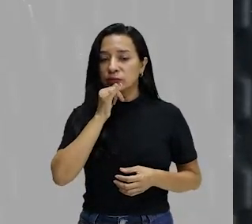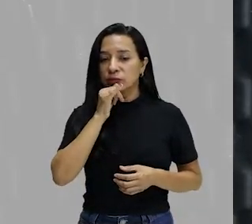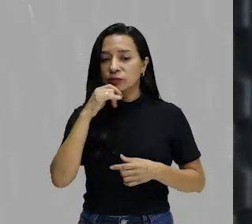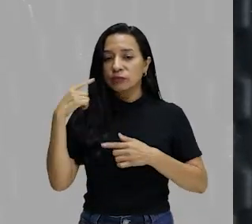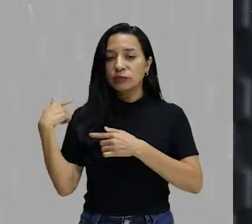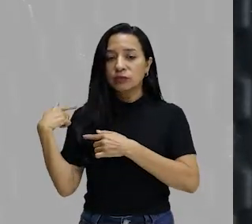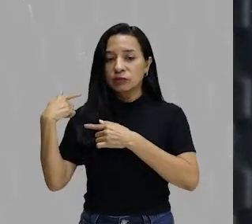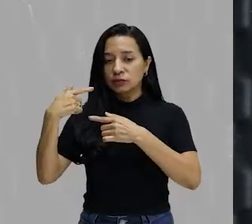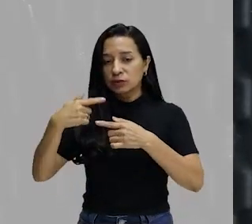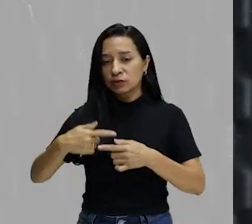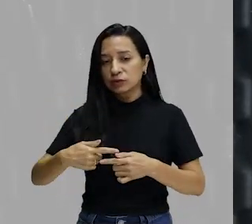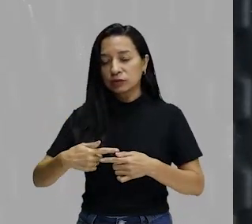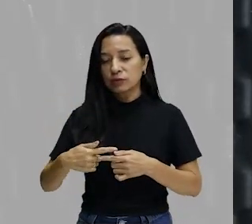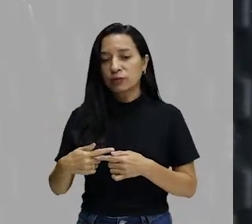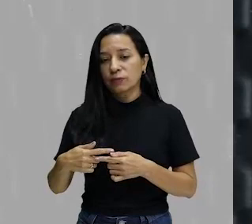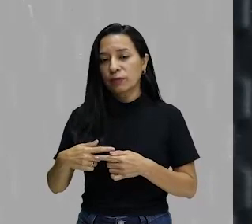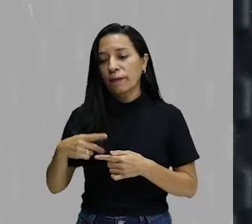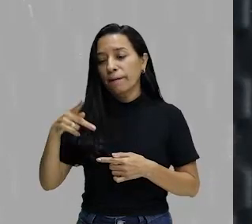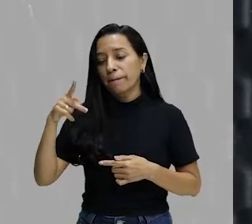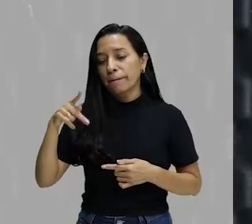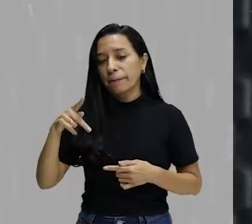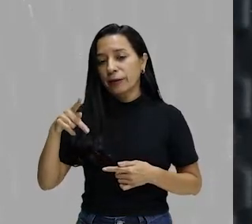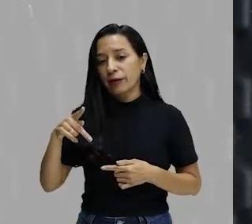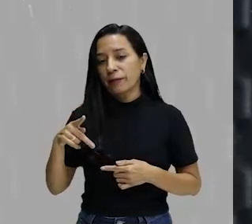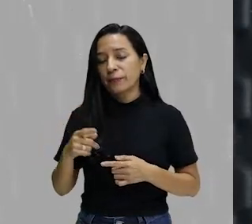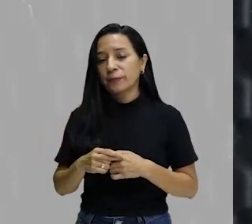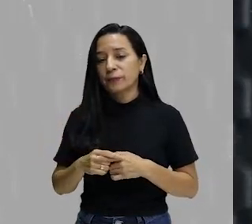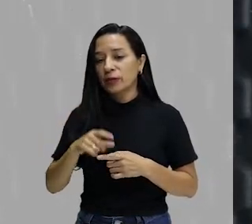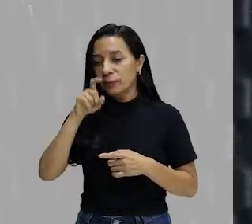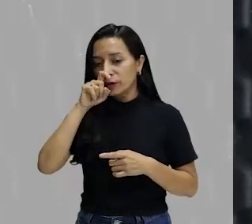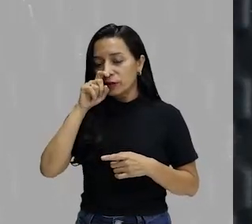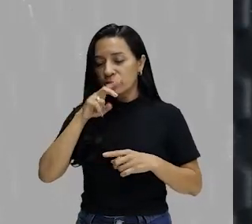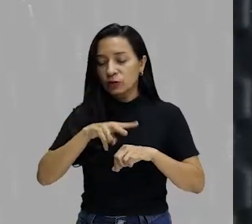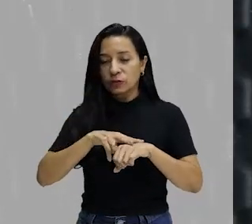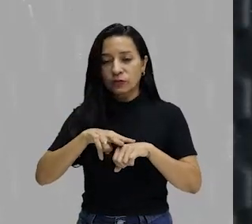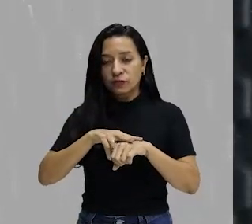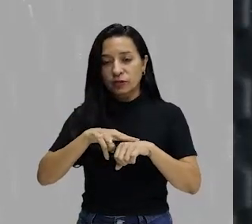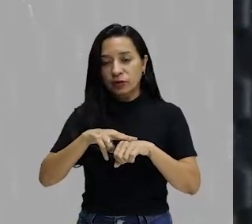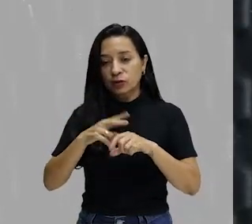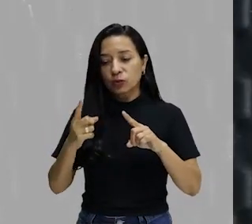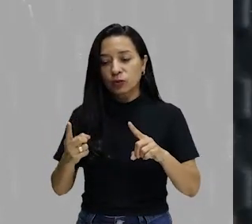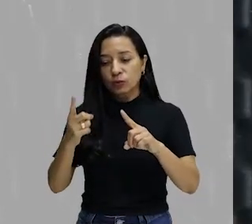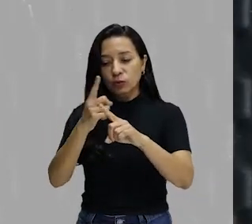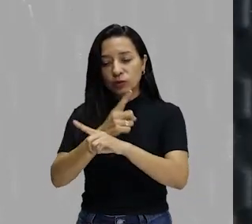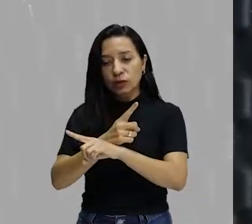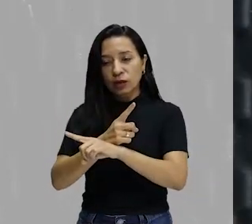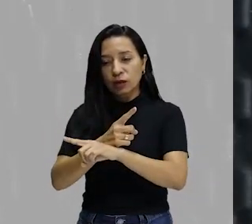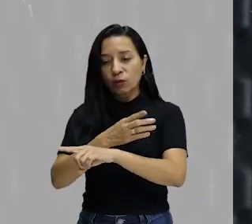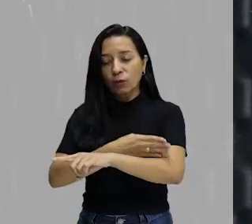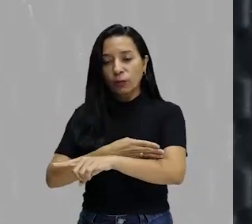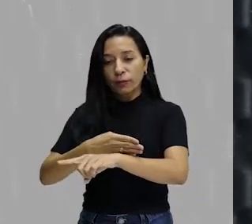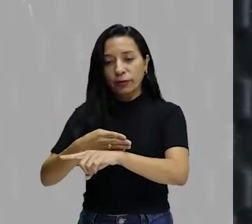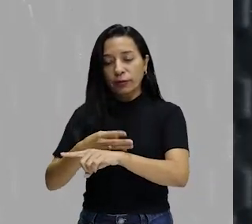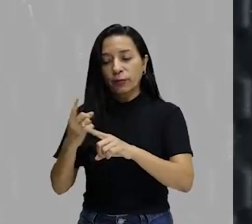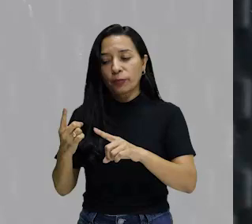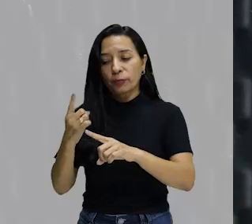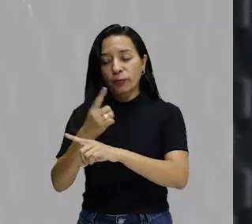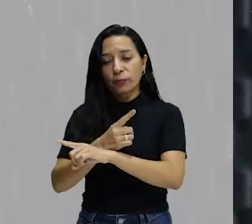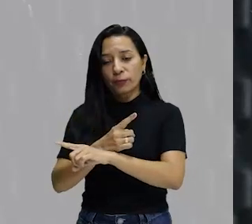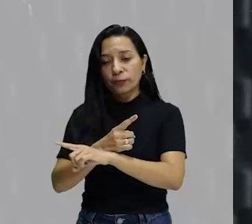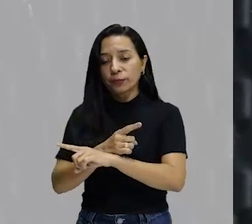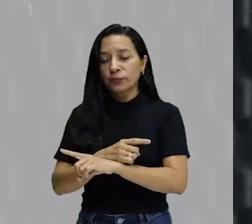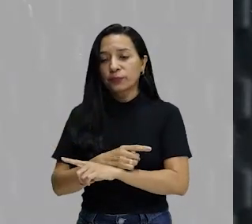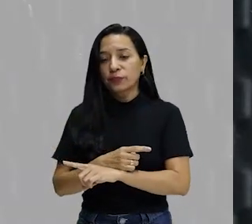cruzar indivíduos verdes, no caso periquito verde, com indivíduos brancos. Como eu tenho uma geração parental, quer dizer que